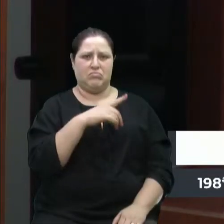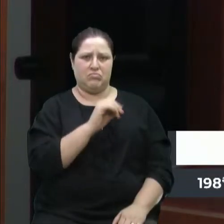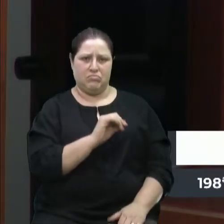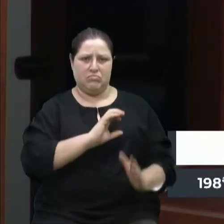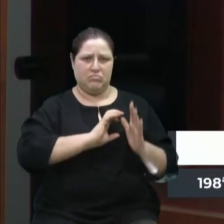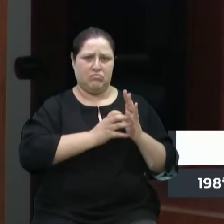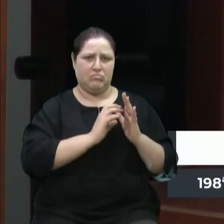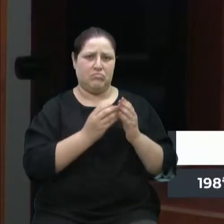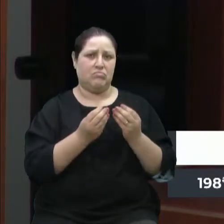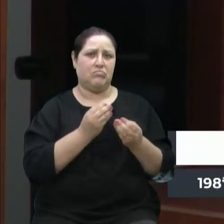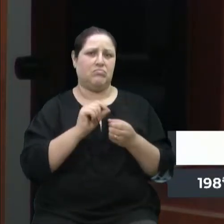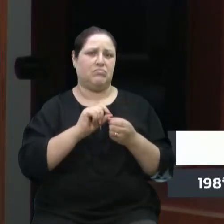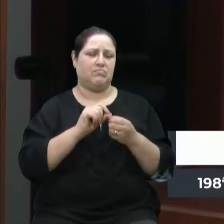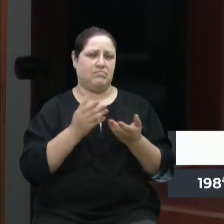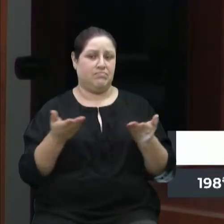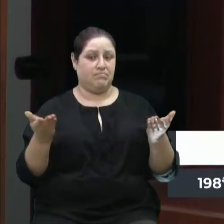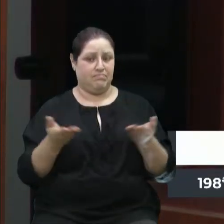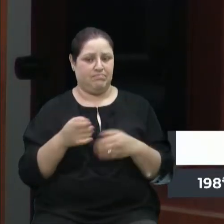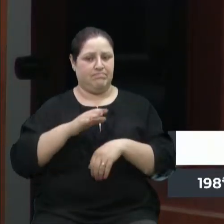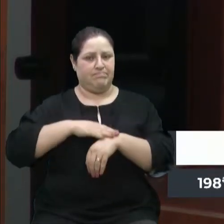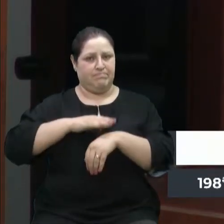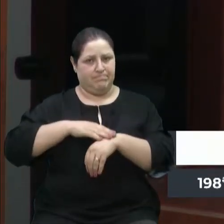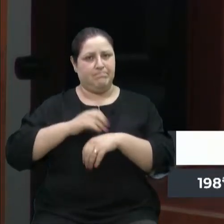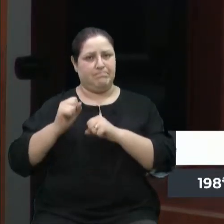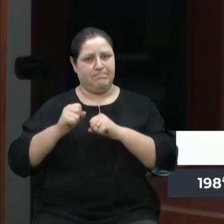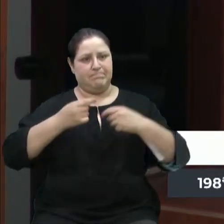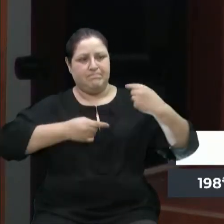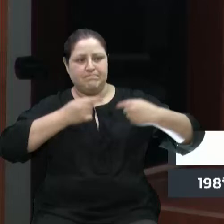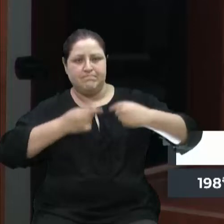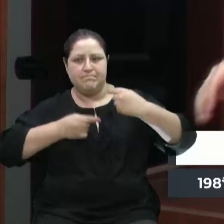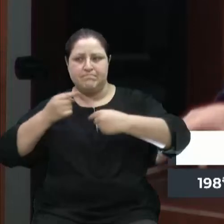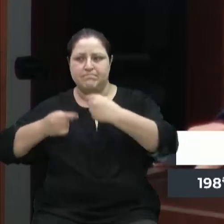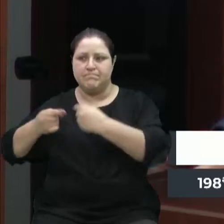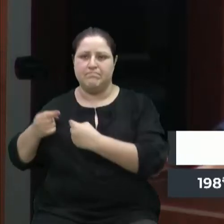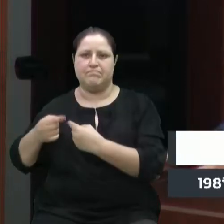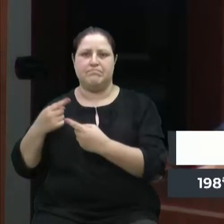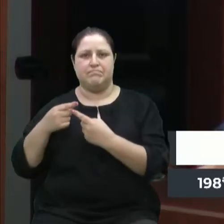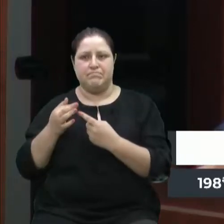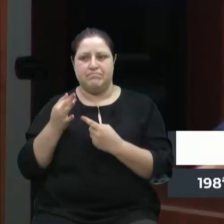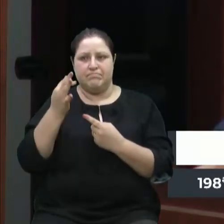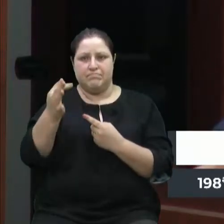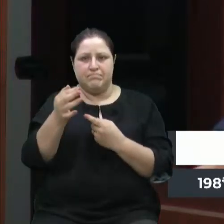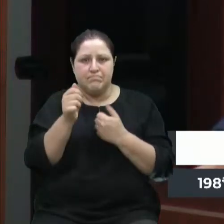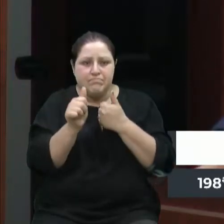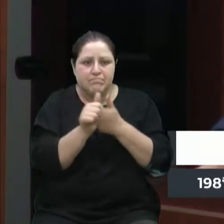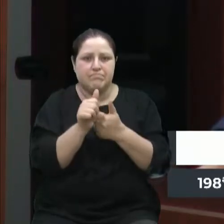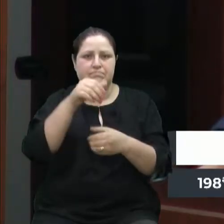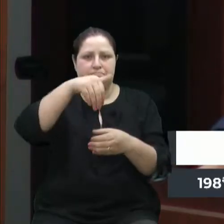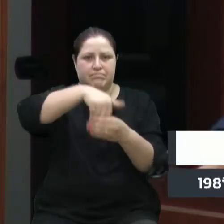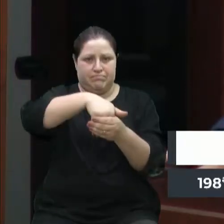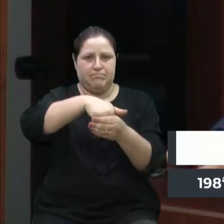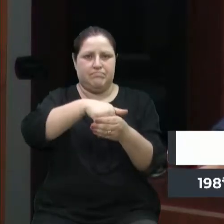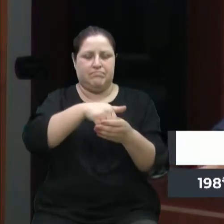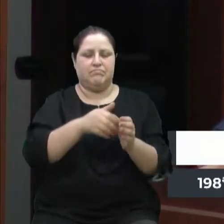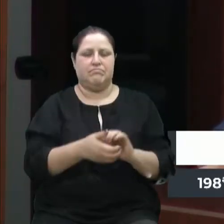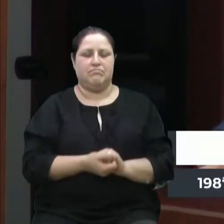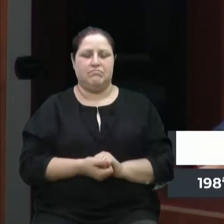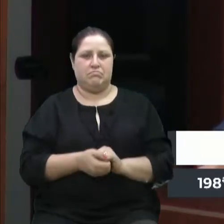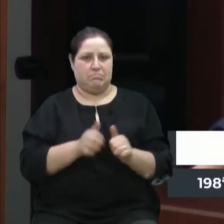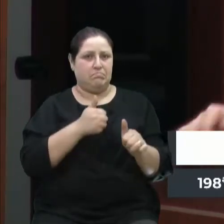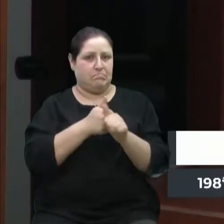acho que esse momento nos permite fazer essa discussão, porque a eleição está se avizinhando, está se